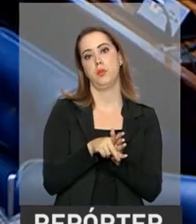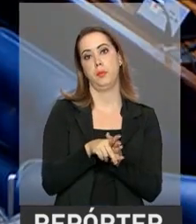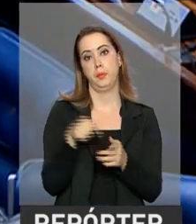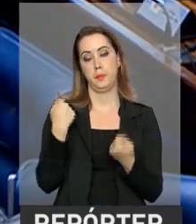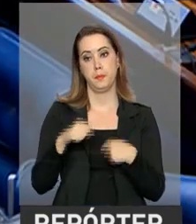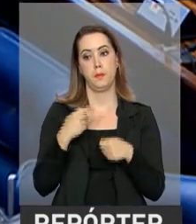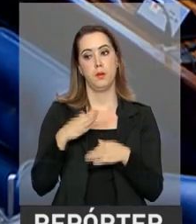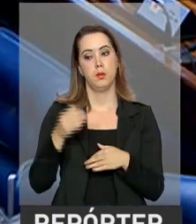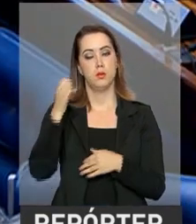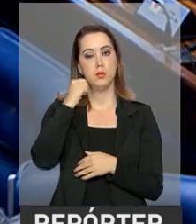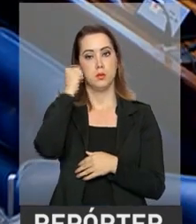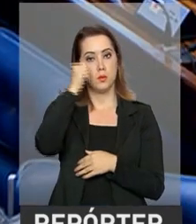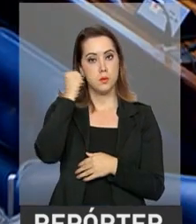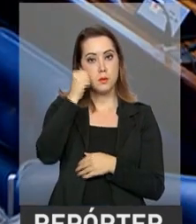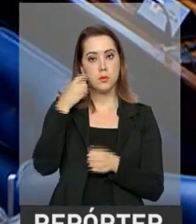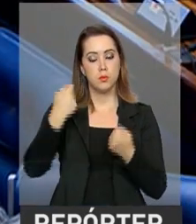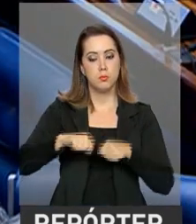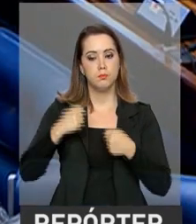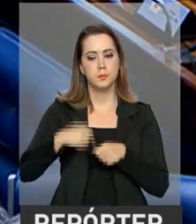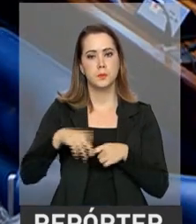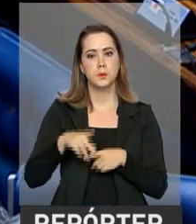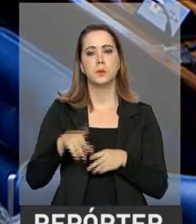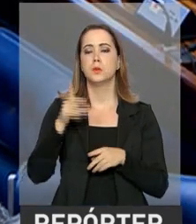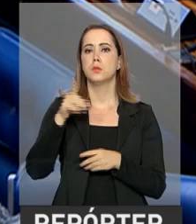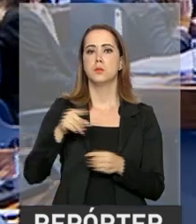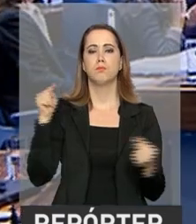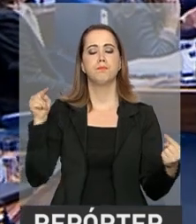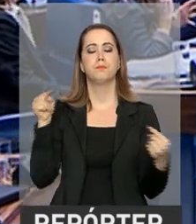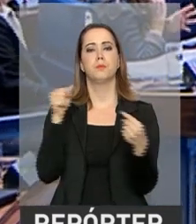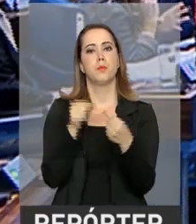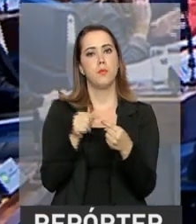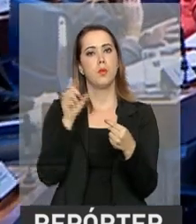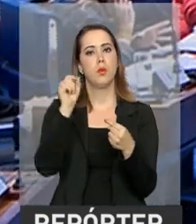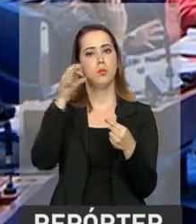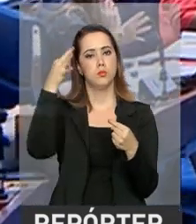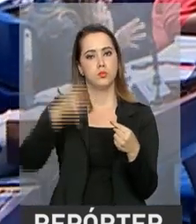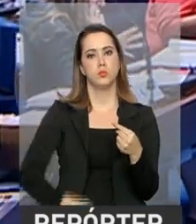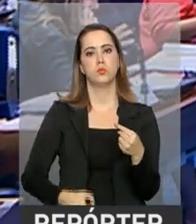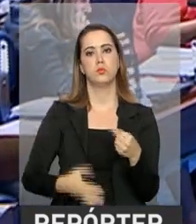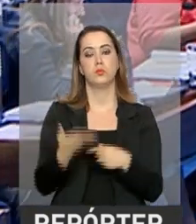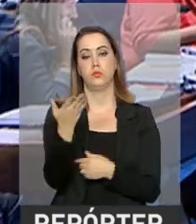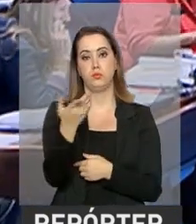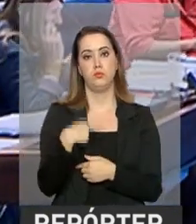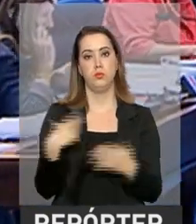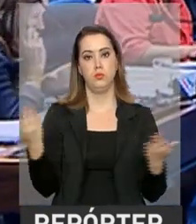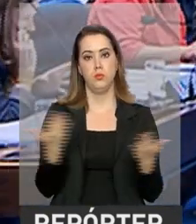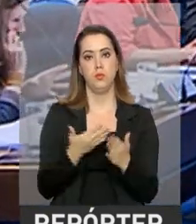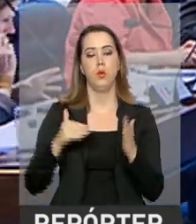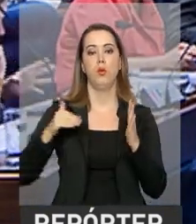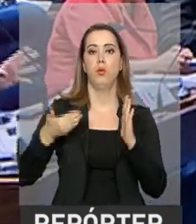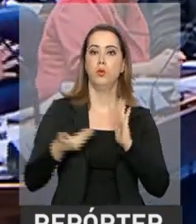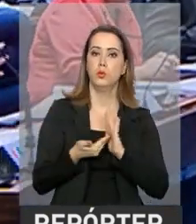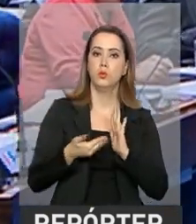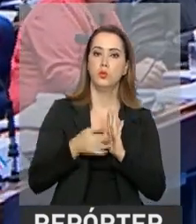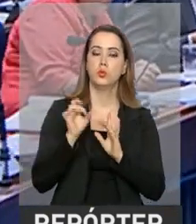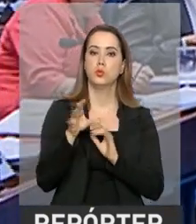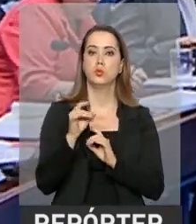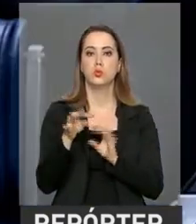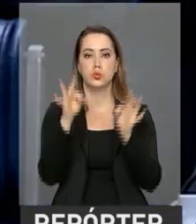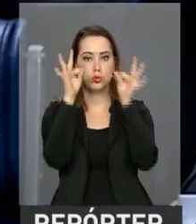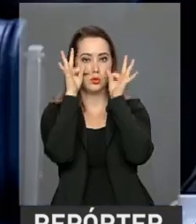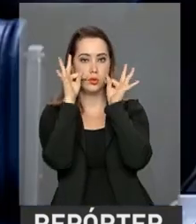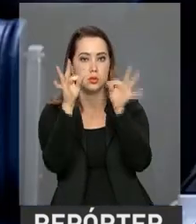senadores atuem com máxima isenção e objetividade a sessão de hoje está reservada para ouvir testemunhas de